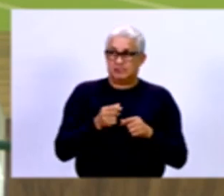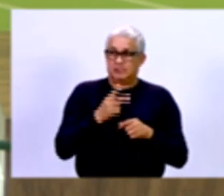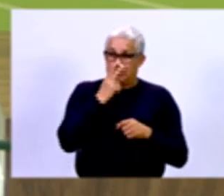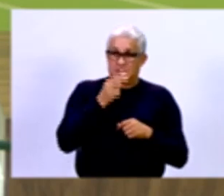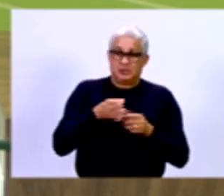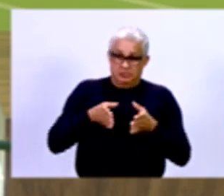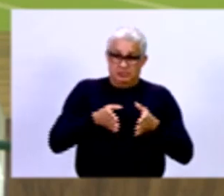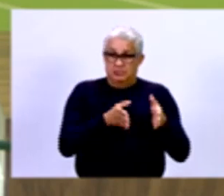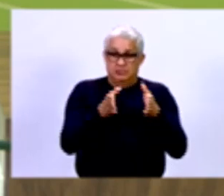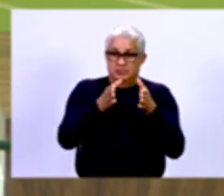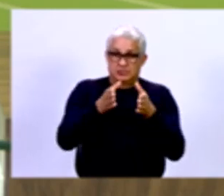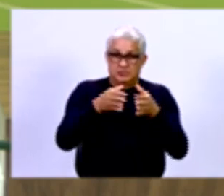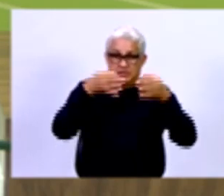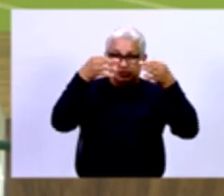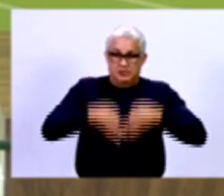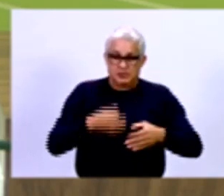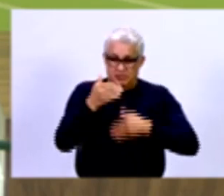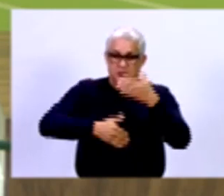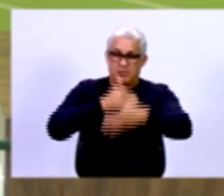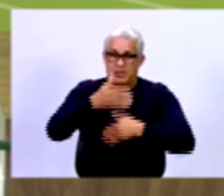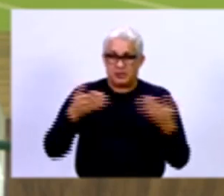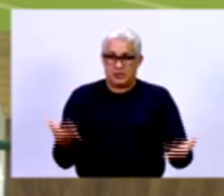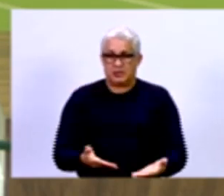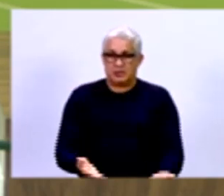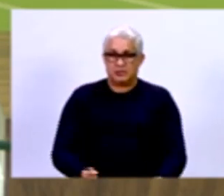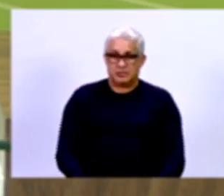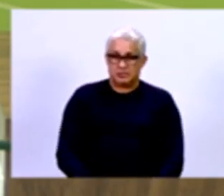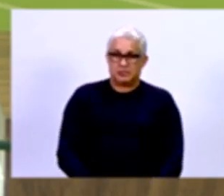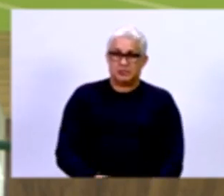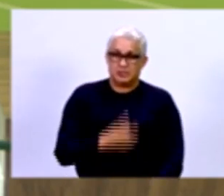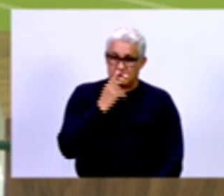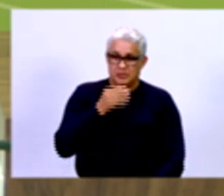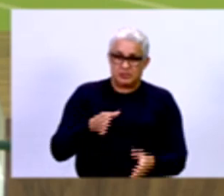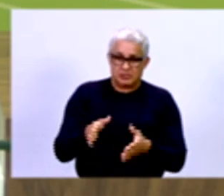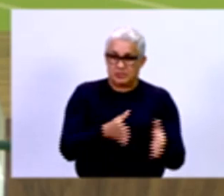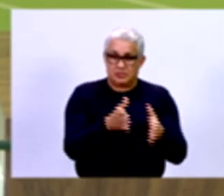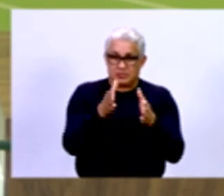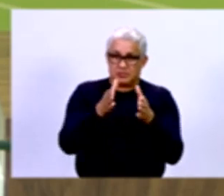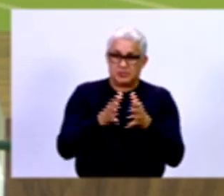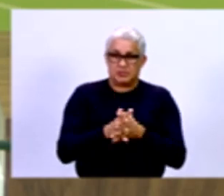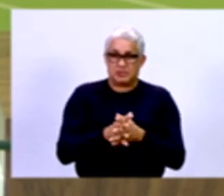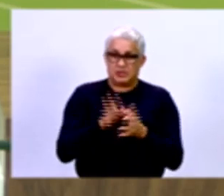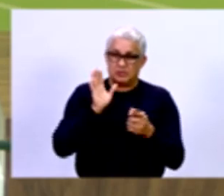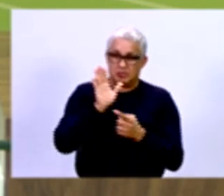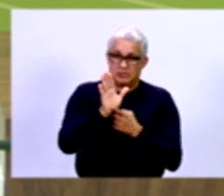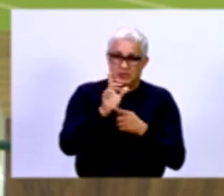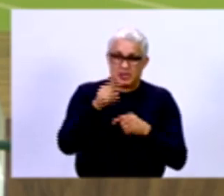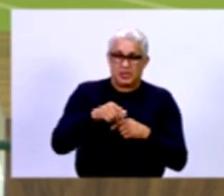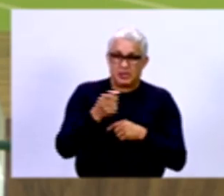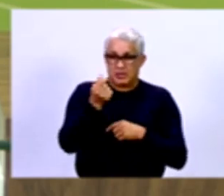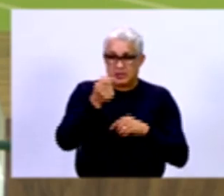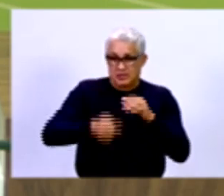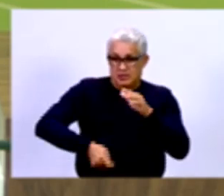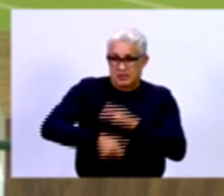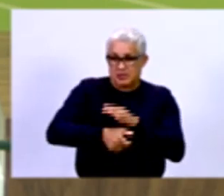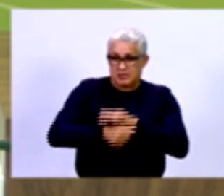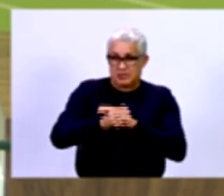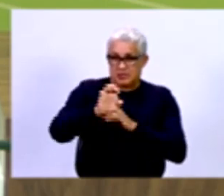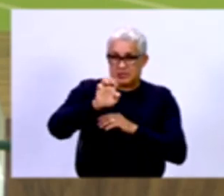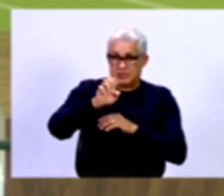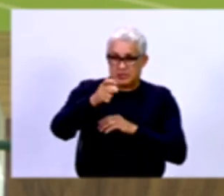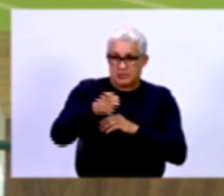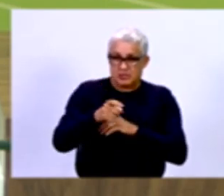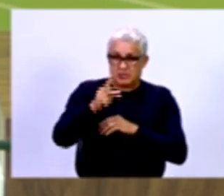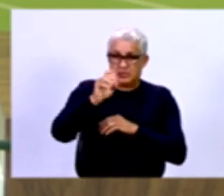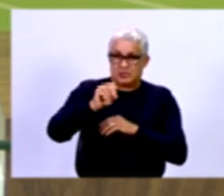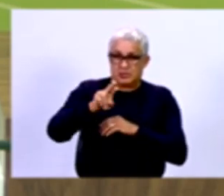que está se desenvolvendo, que está se desenrolando agora. Parece que o caminho para a gente, um dos caminhos que está se apresentando é investir nas exportações para